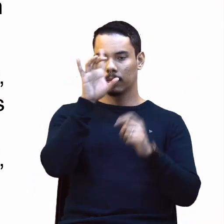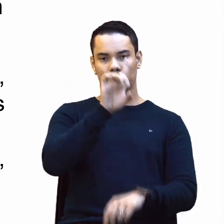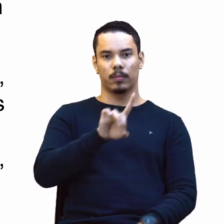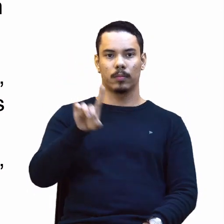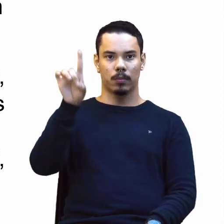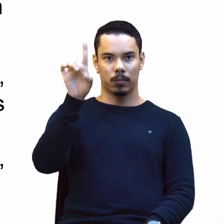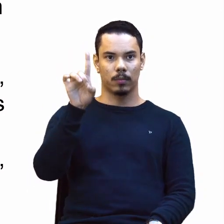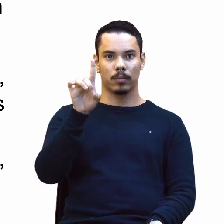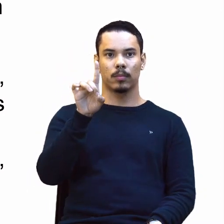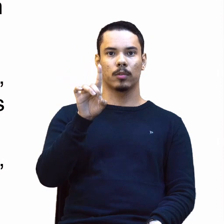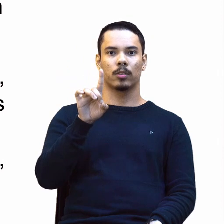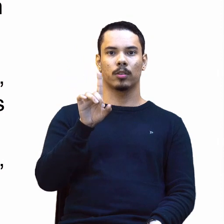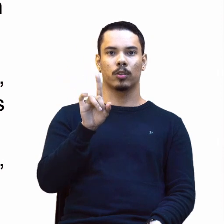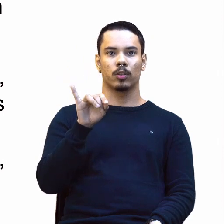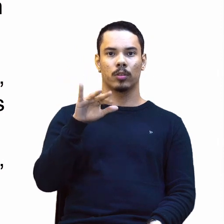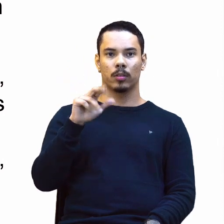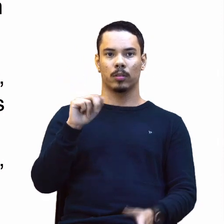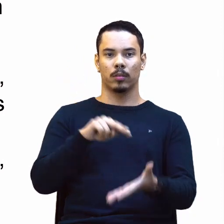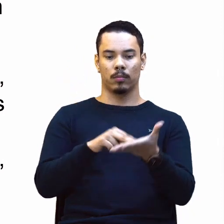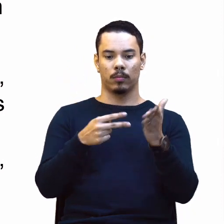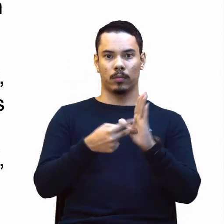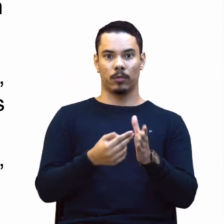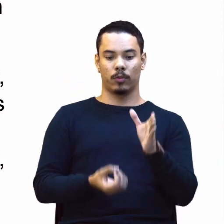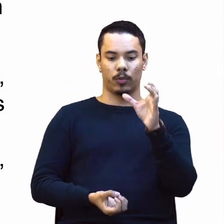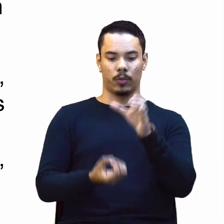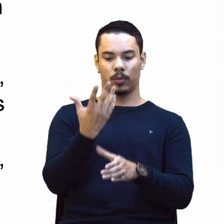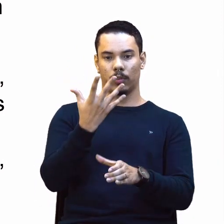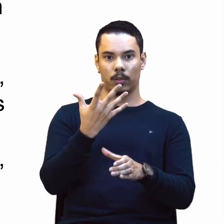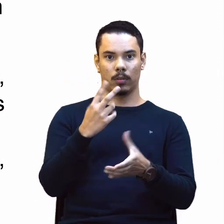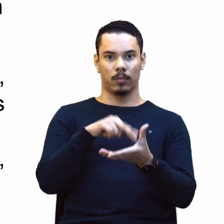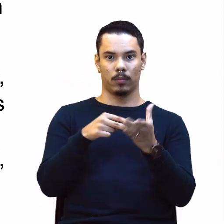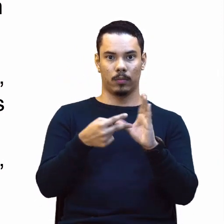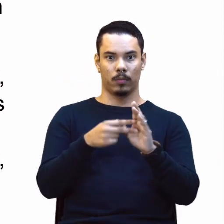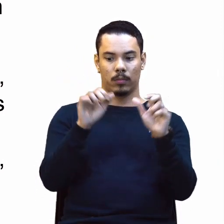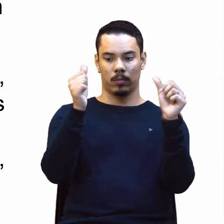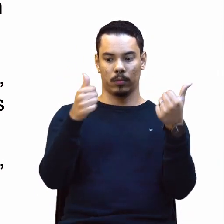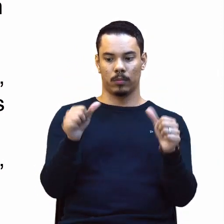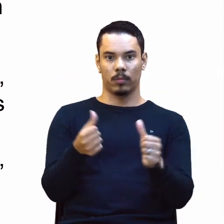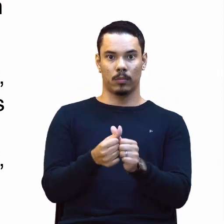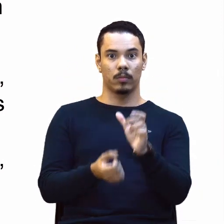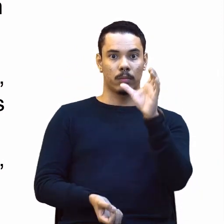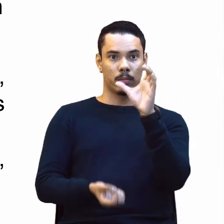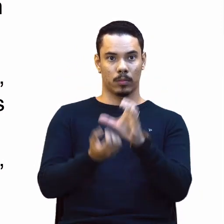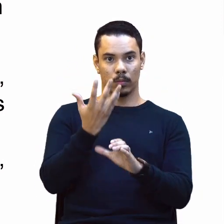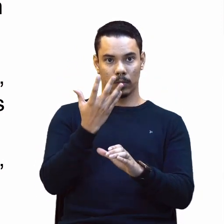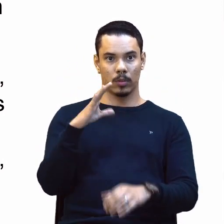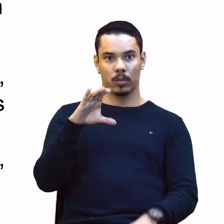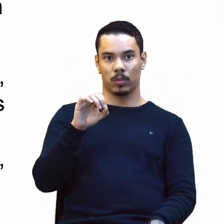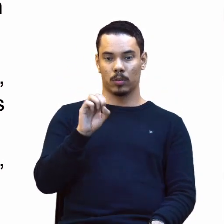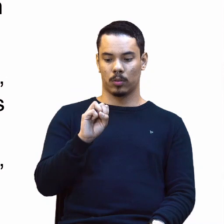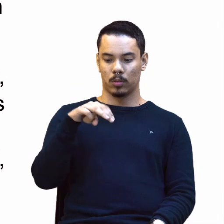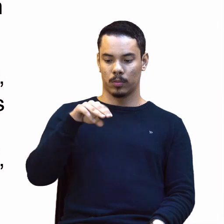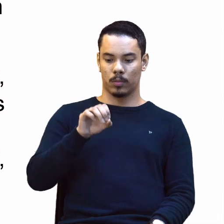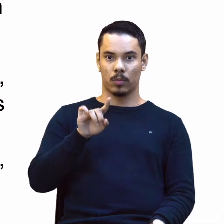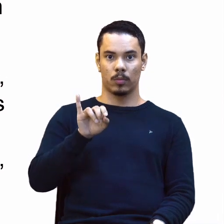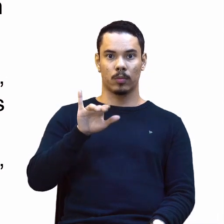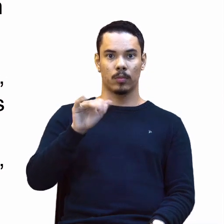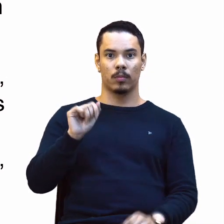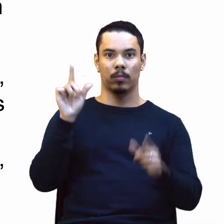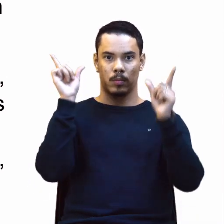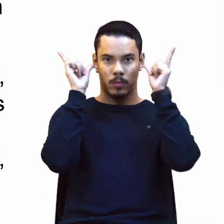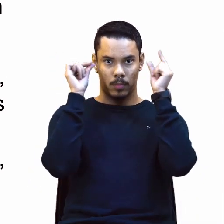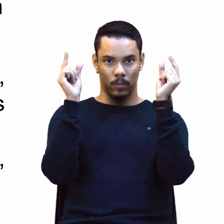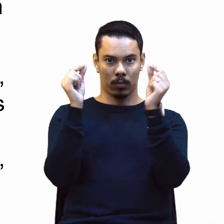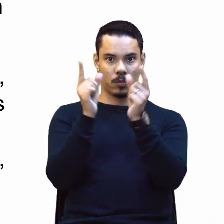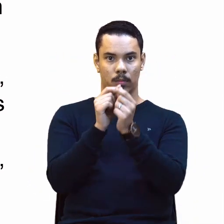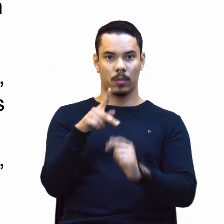quer dizer o nascimento dos deuses. E já a palavra cosmogonia, do grego